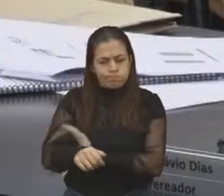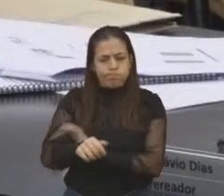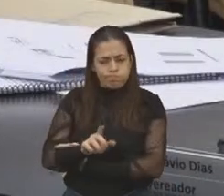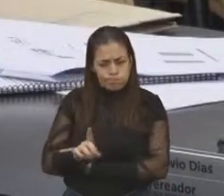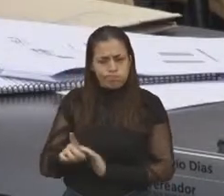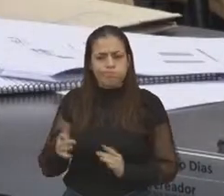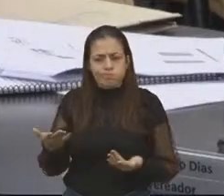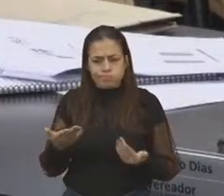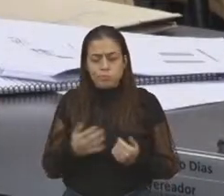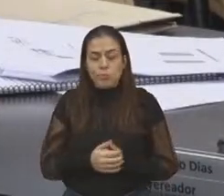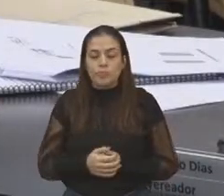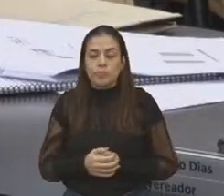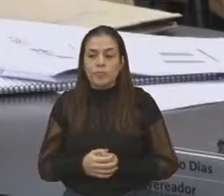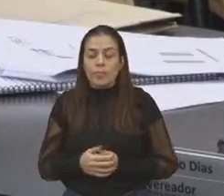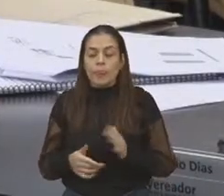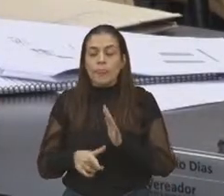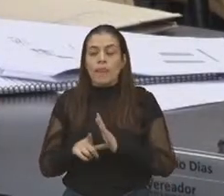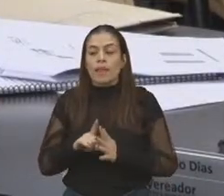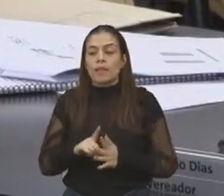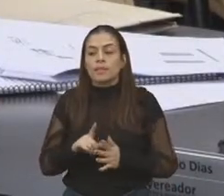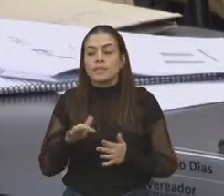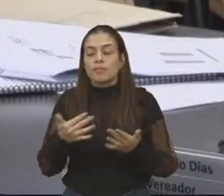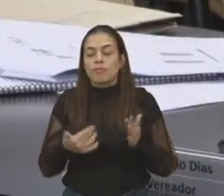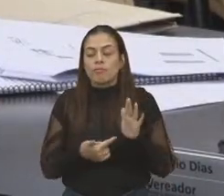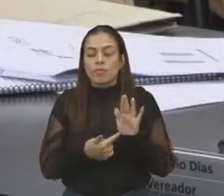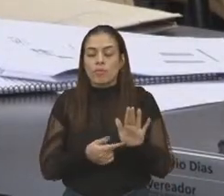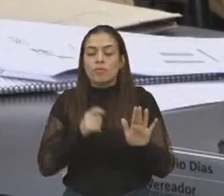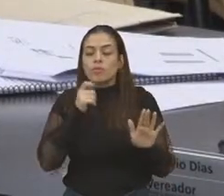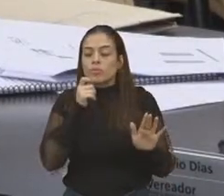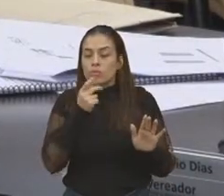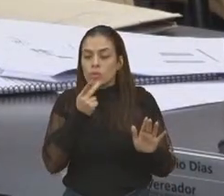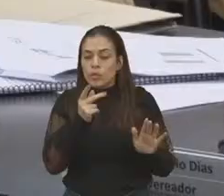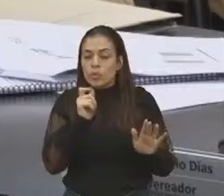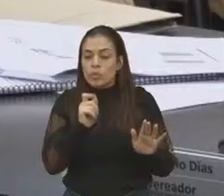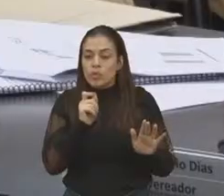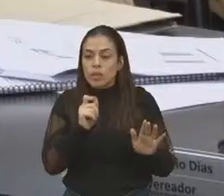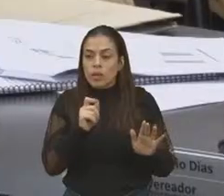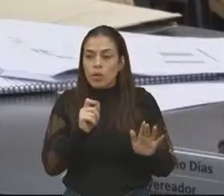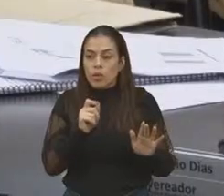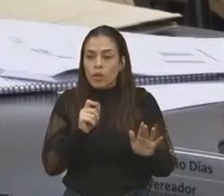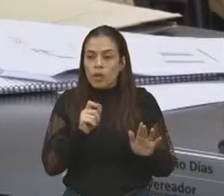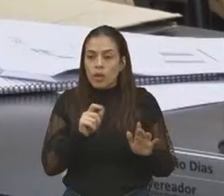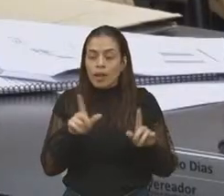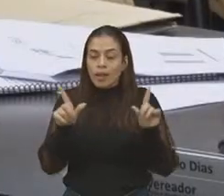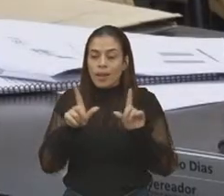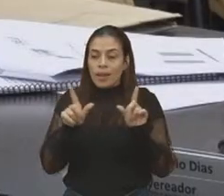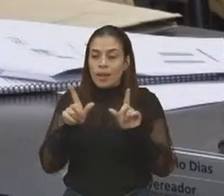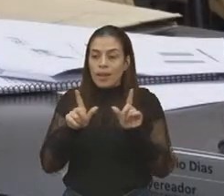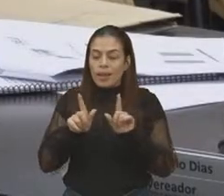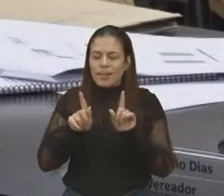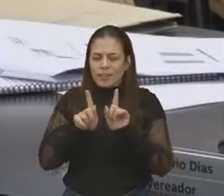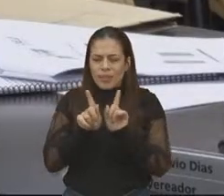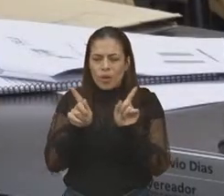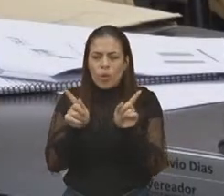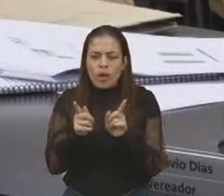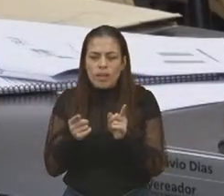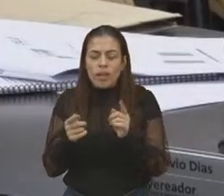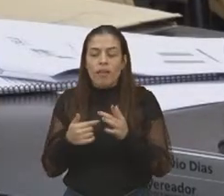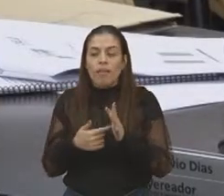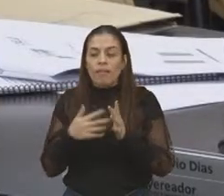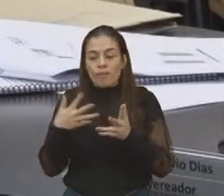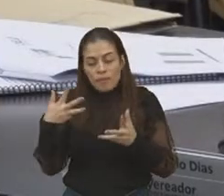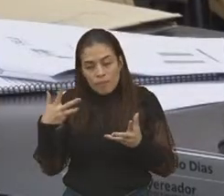o Isaías, antes ainda do Celso, ele colocou assim, ó, na TV Vanguarda: vamos